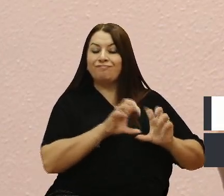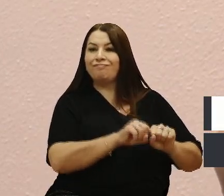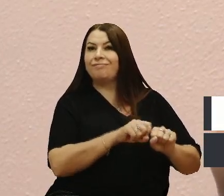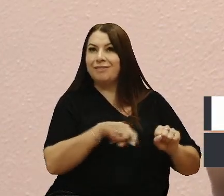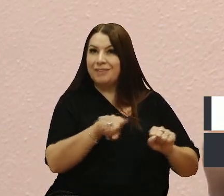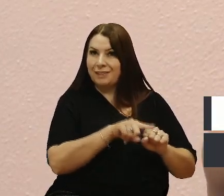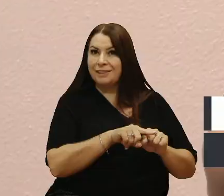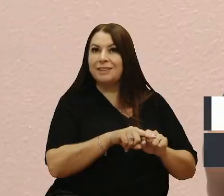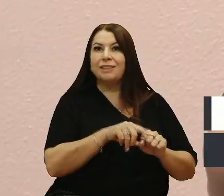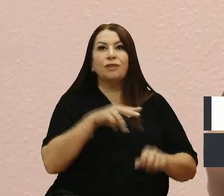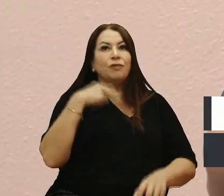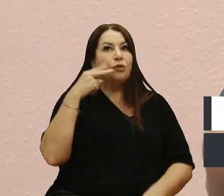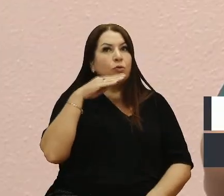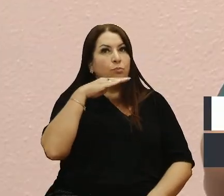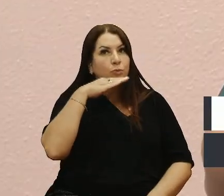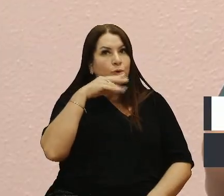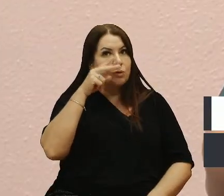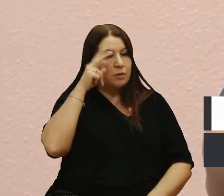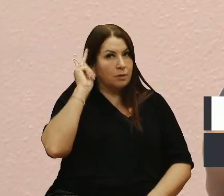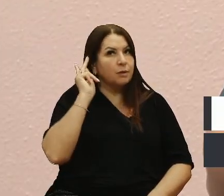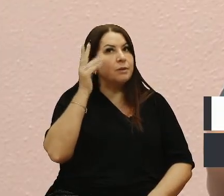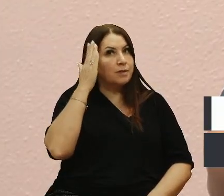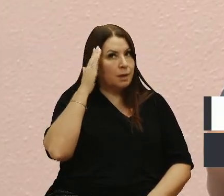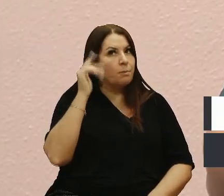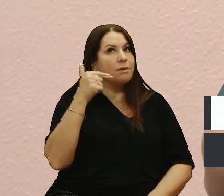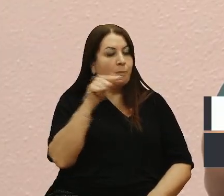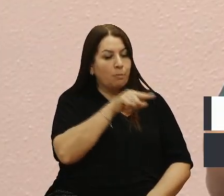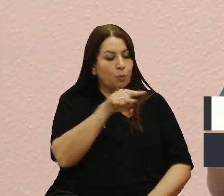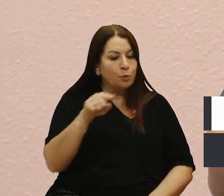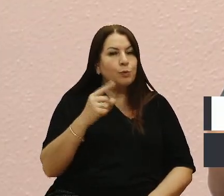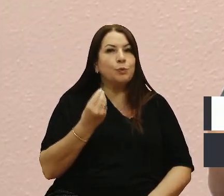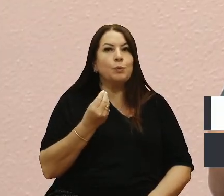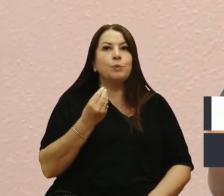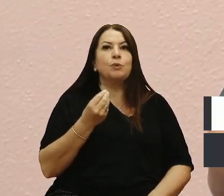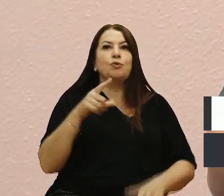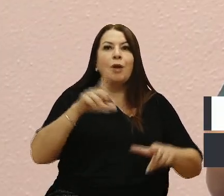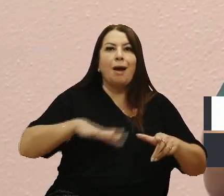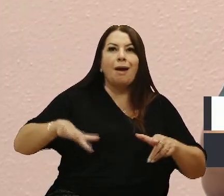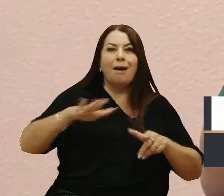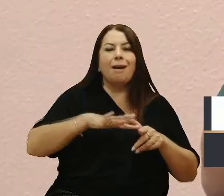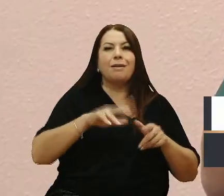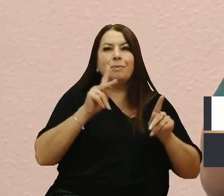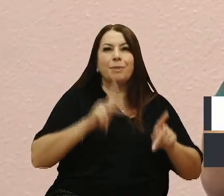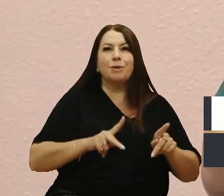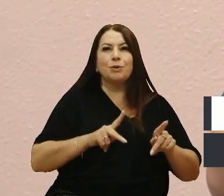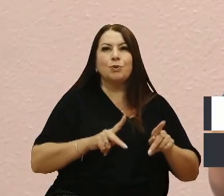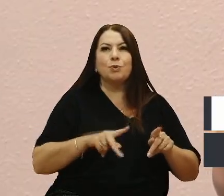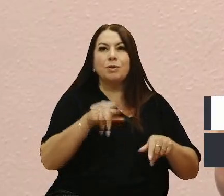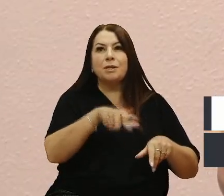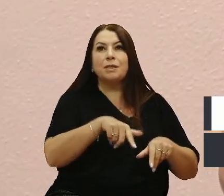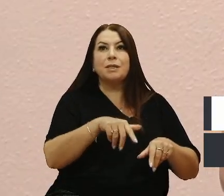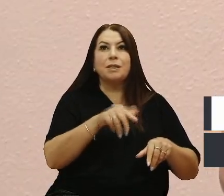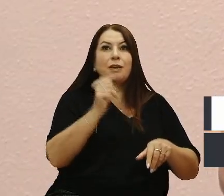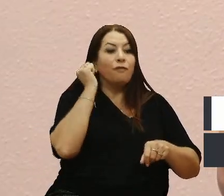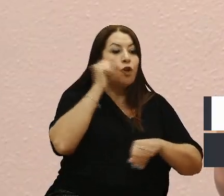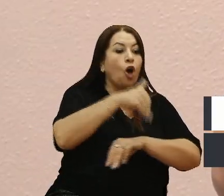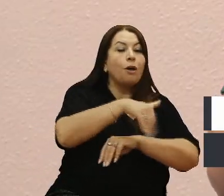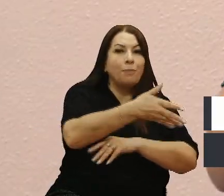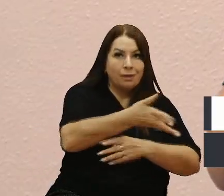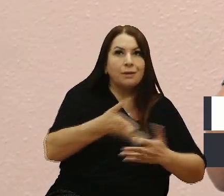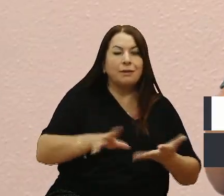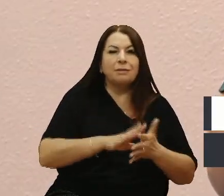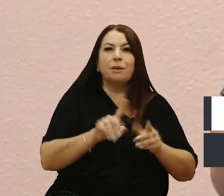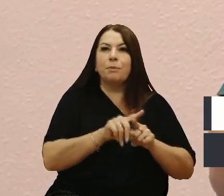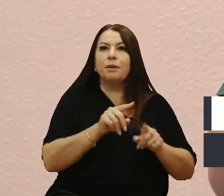vereador Bortoli e o vereador Iago trabalham muito essa questão de áreas públicas, que temos pessoas desocupadas. Fizemos sim a cedência,